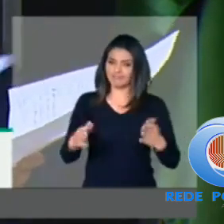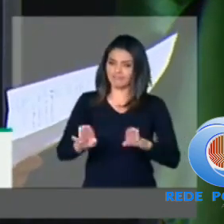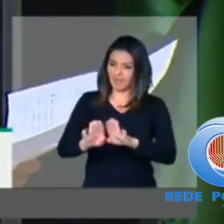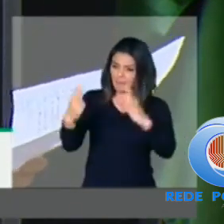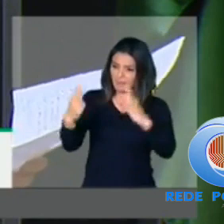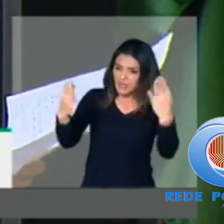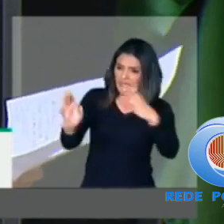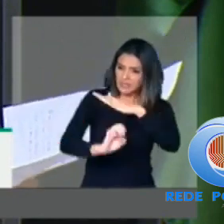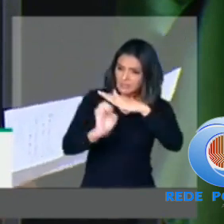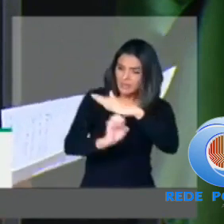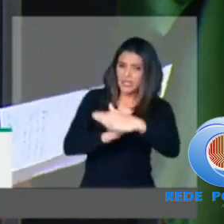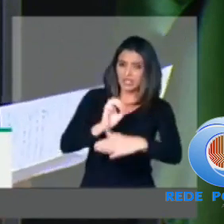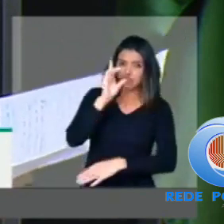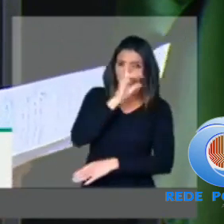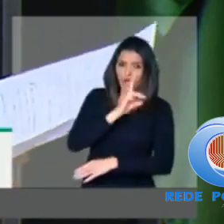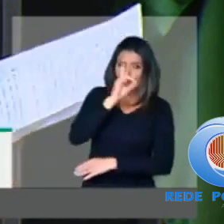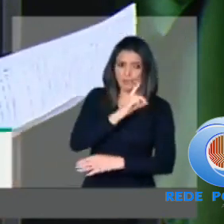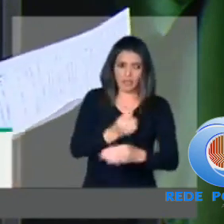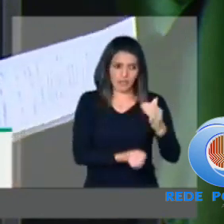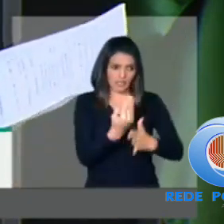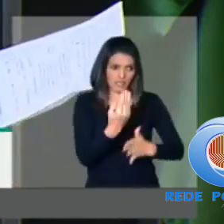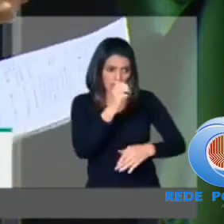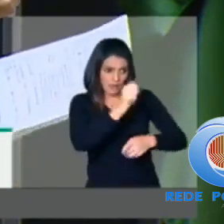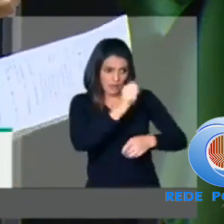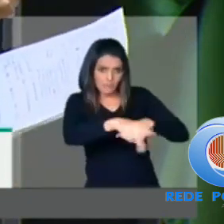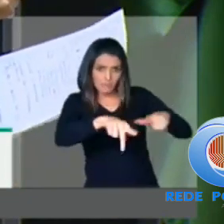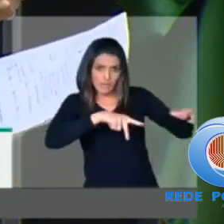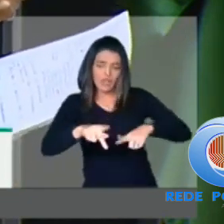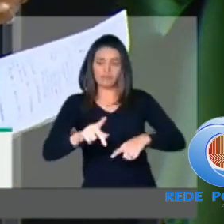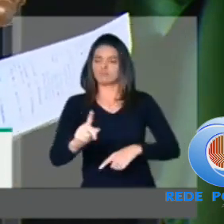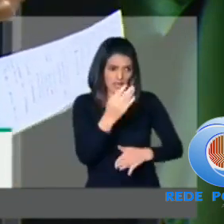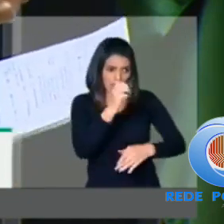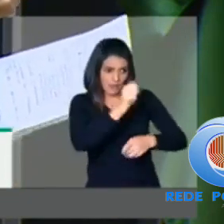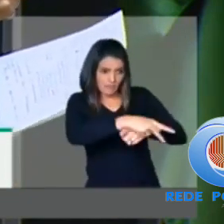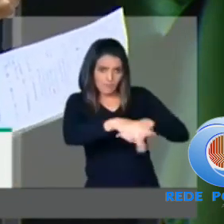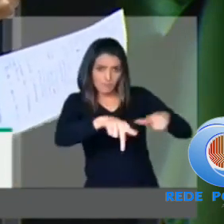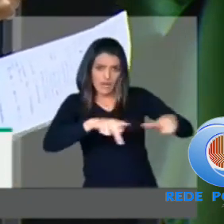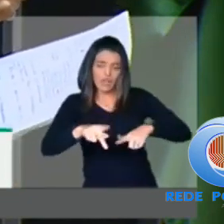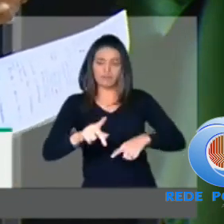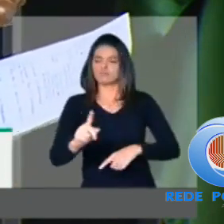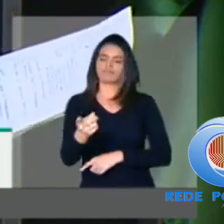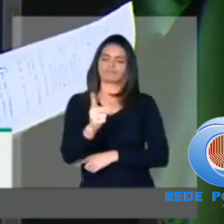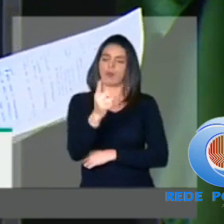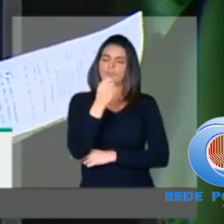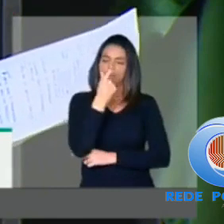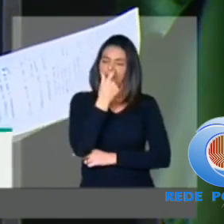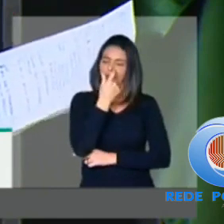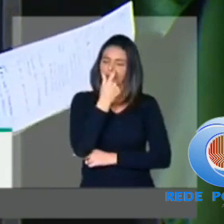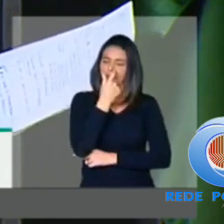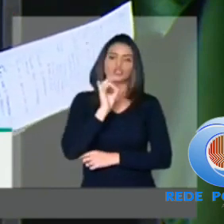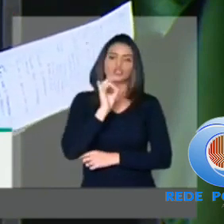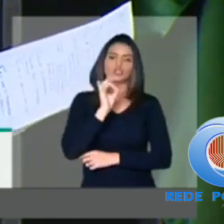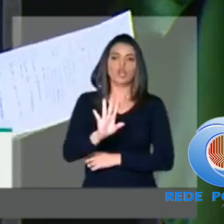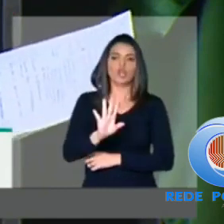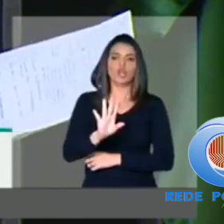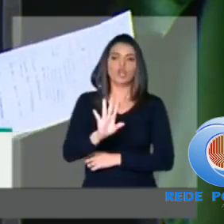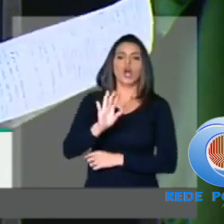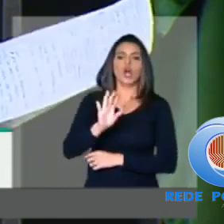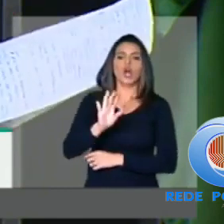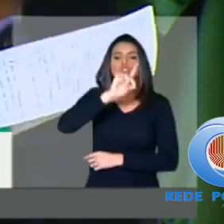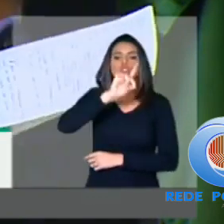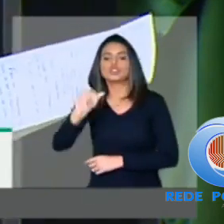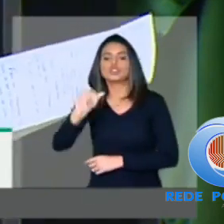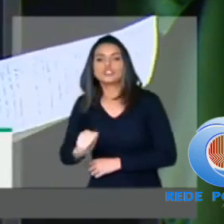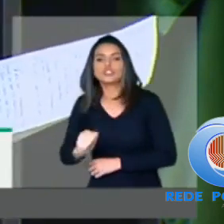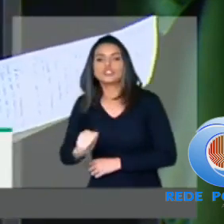aos domingos não gera nenhum emprego, só gera deslocamento de trabalho de dias de semana